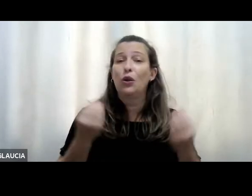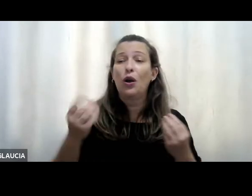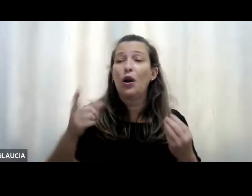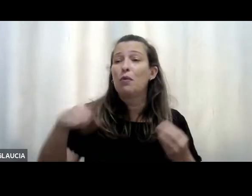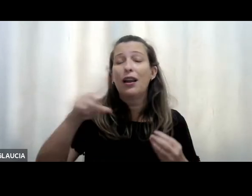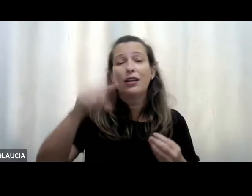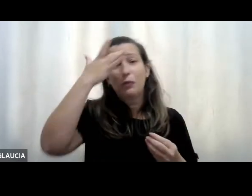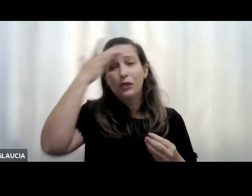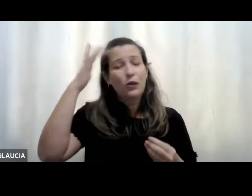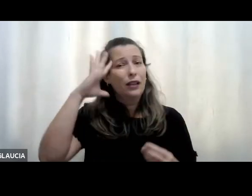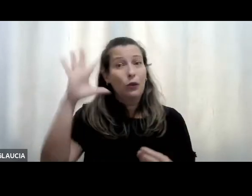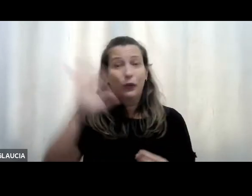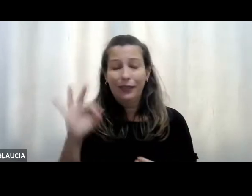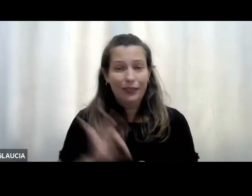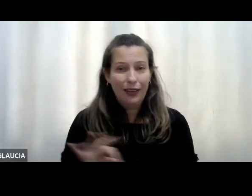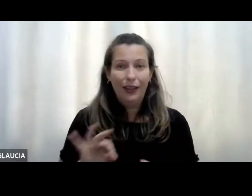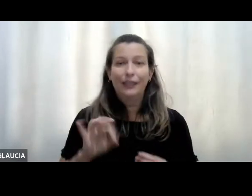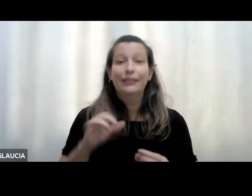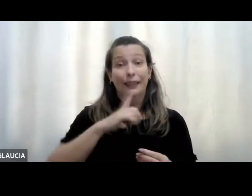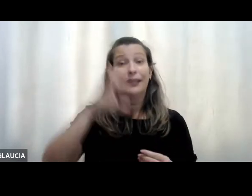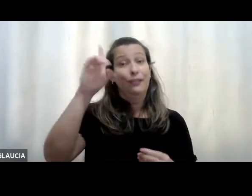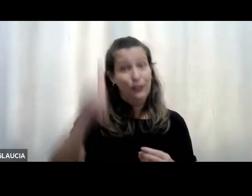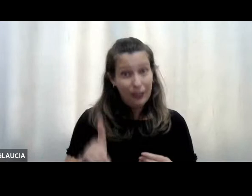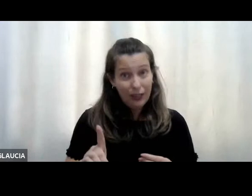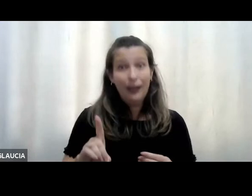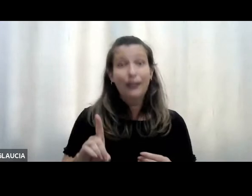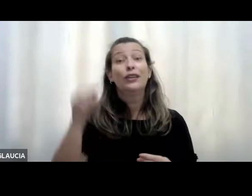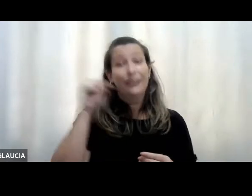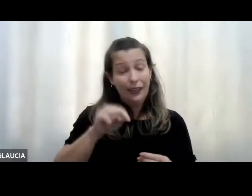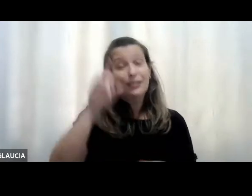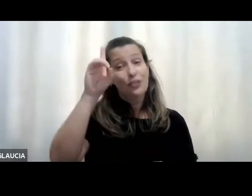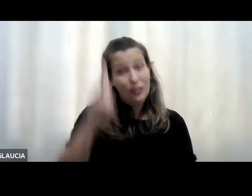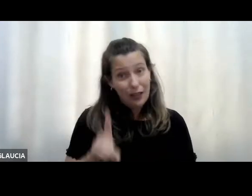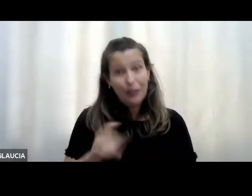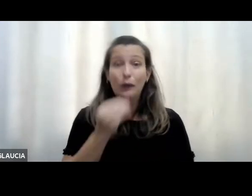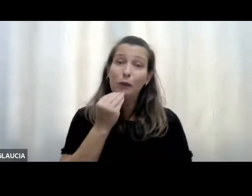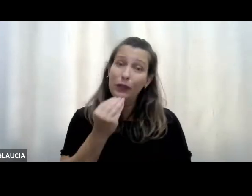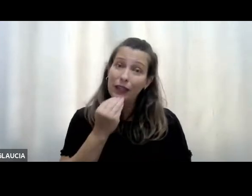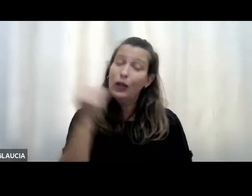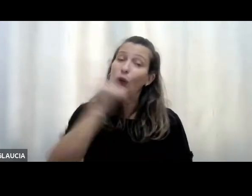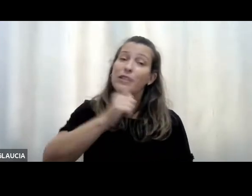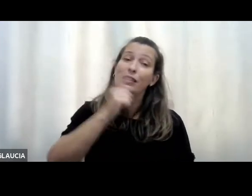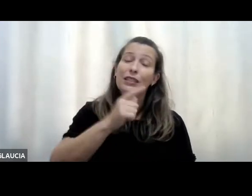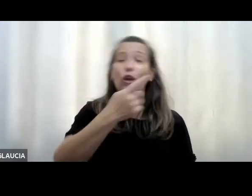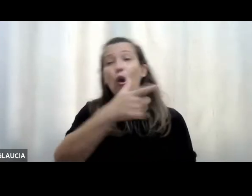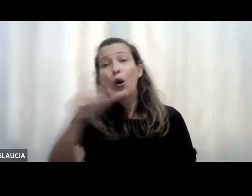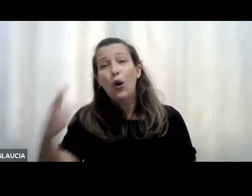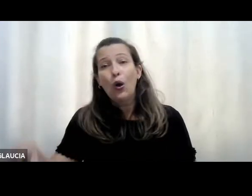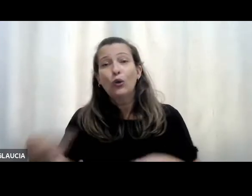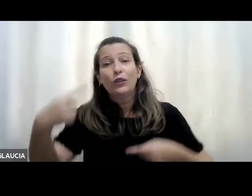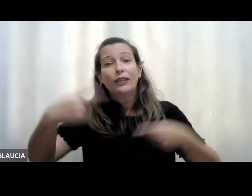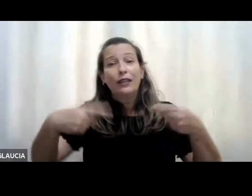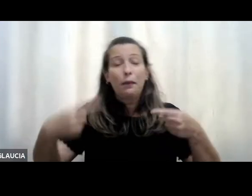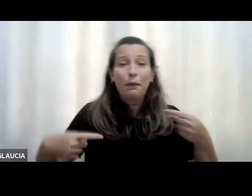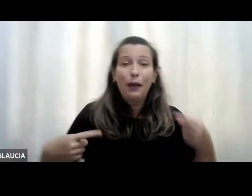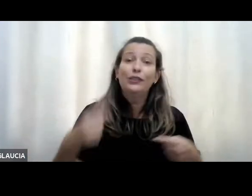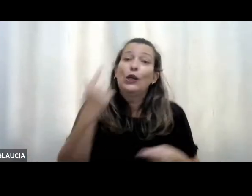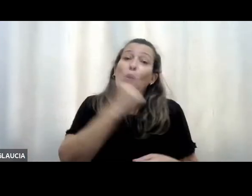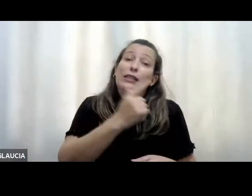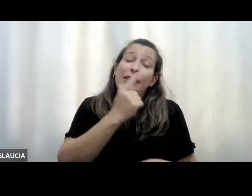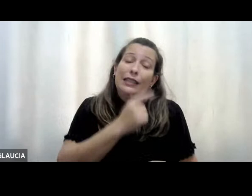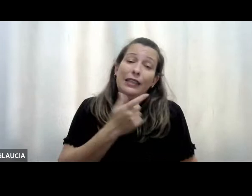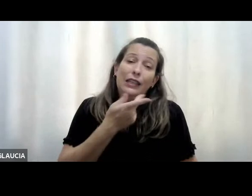direito a que tem e que esse direito poderia permitir outros debates que fomentariam outros direitos. Então, eu acho que é importante